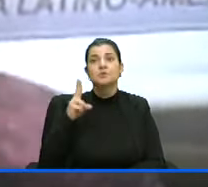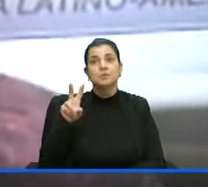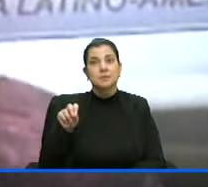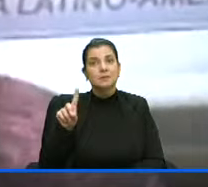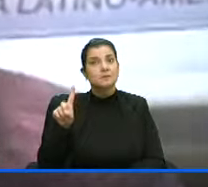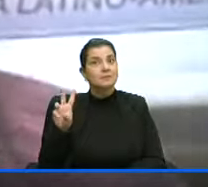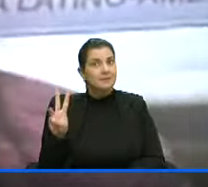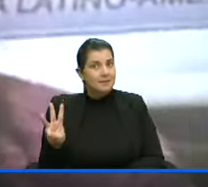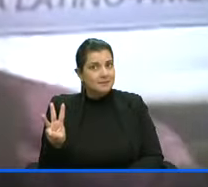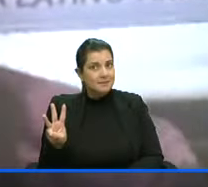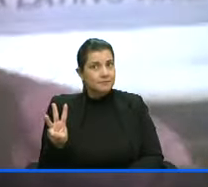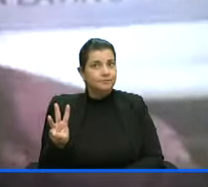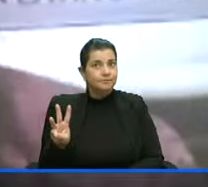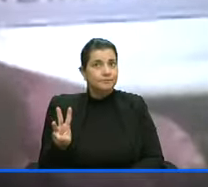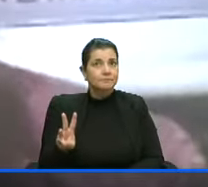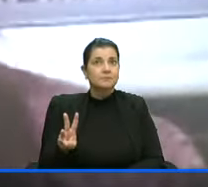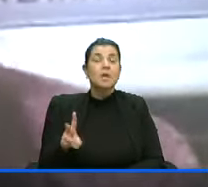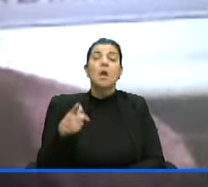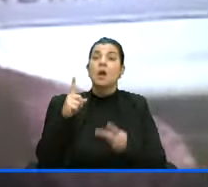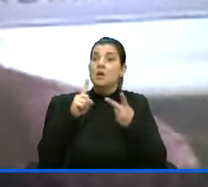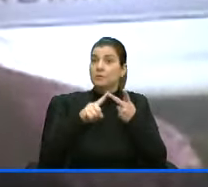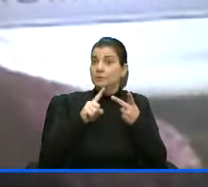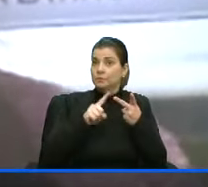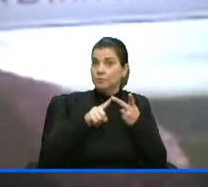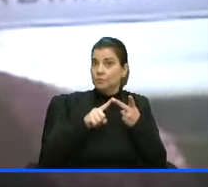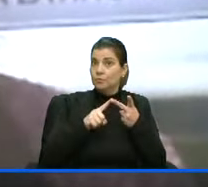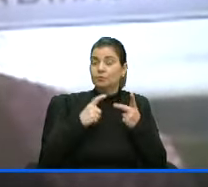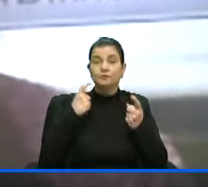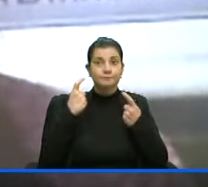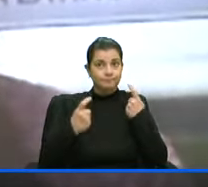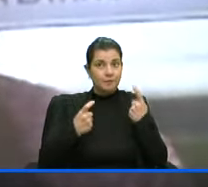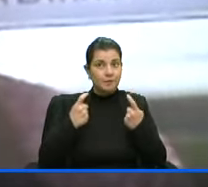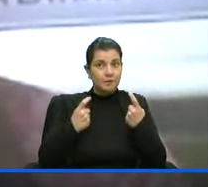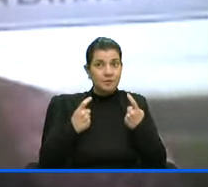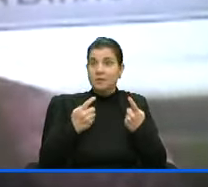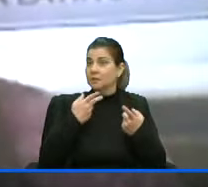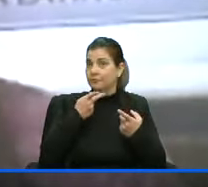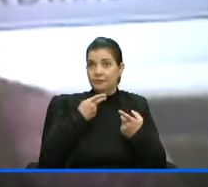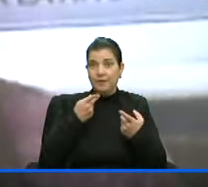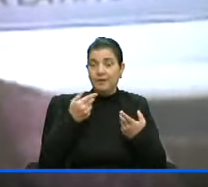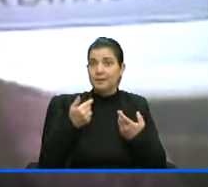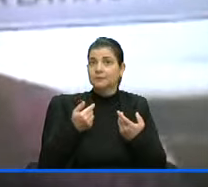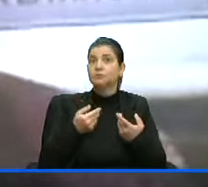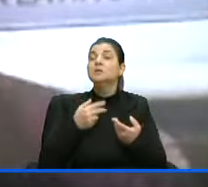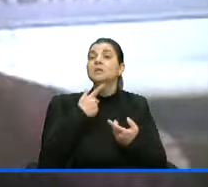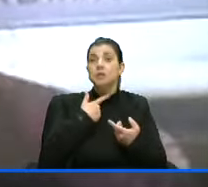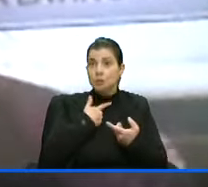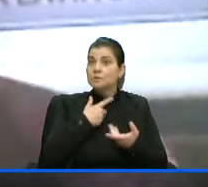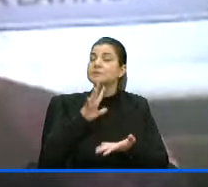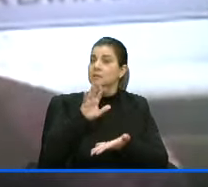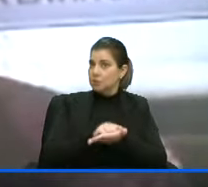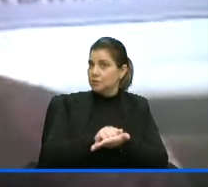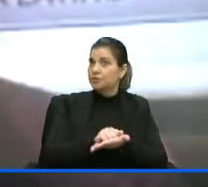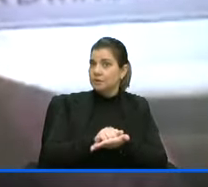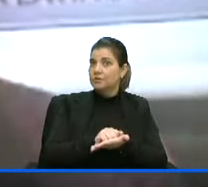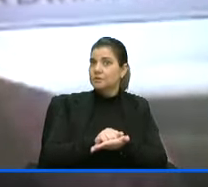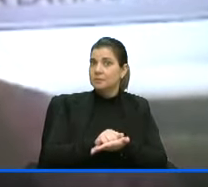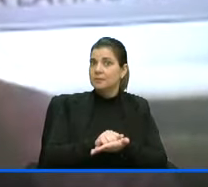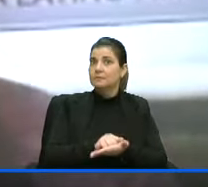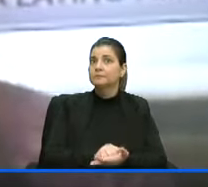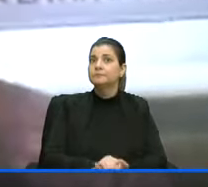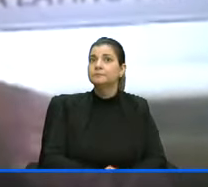A outra questão que eu me preocupo e não foi pautada aqui, e acho que gostaria que registrasse, né,